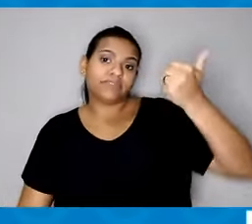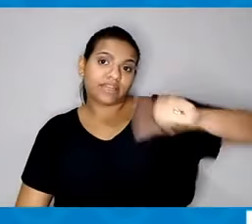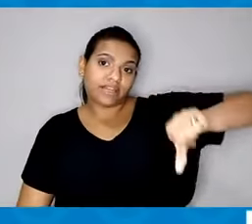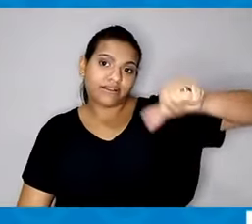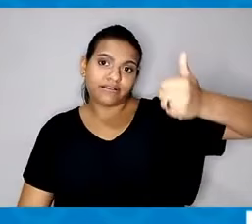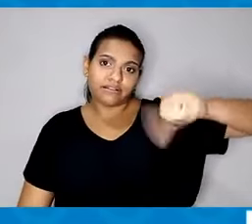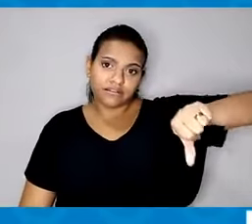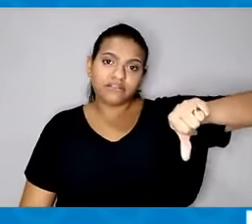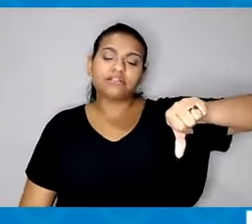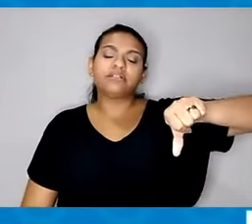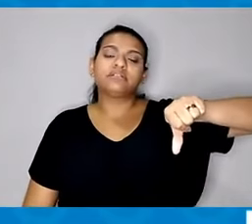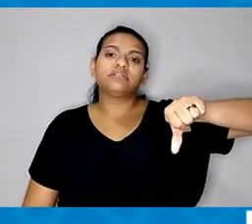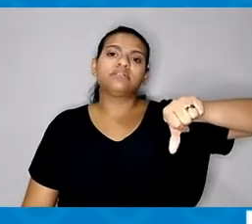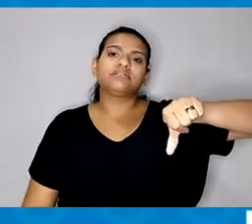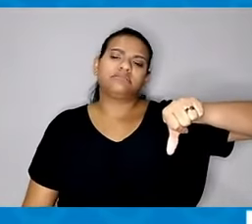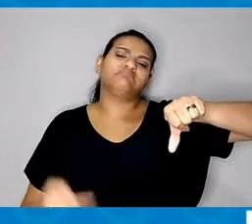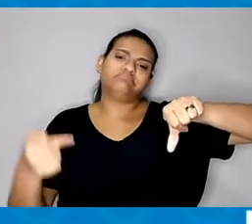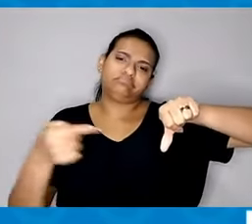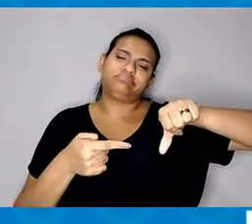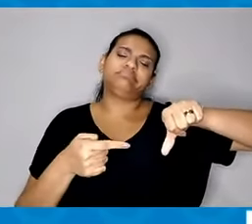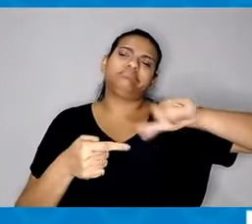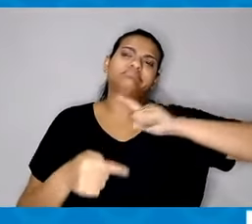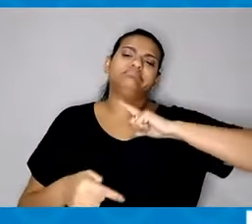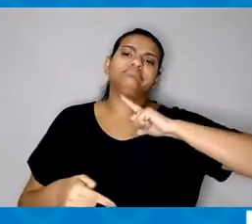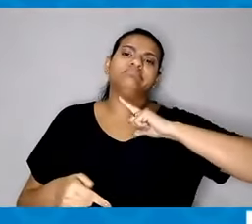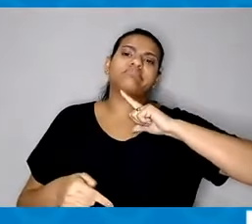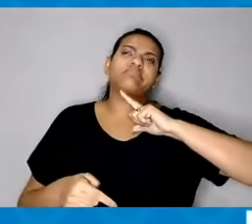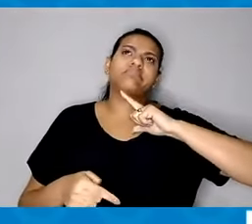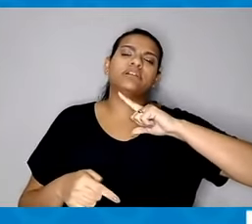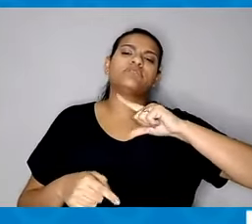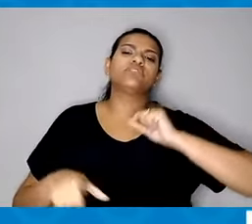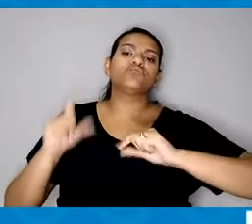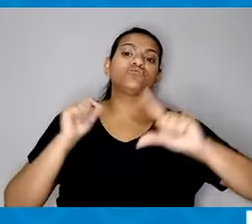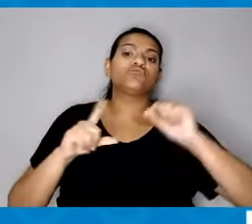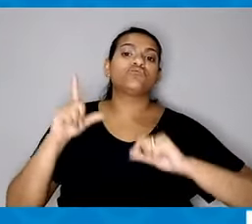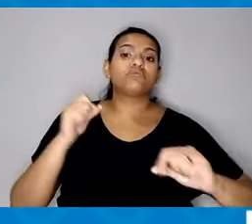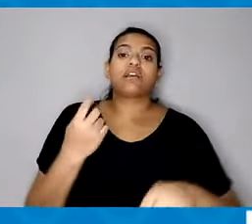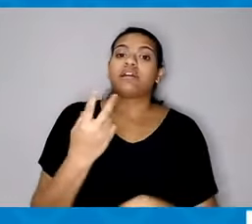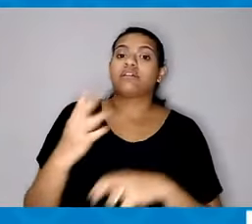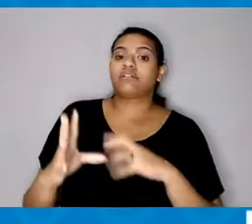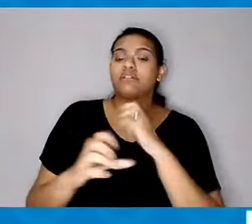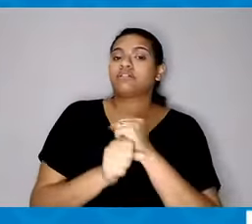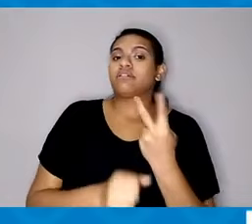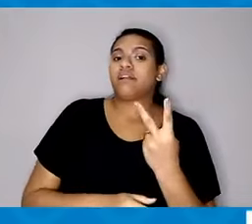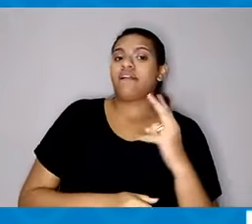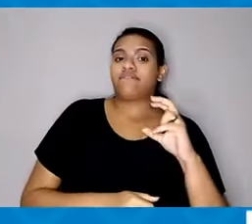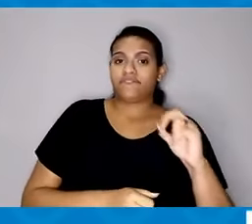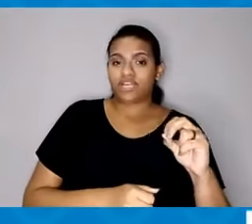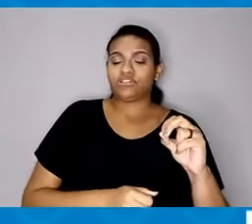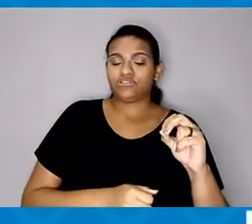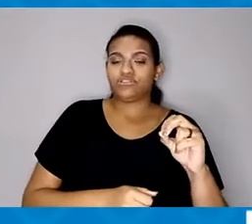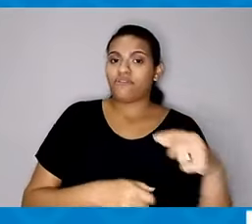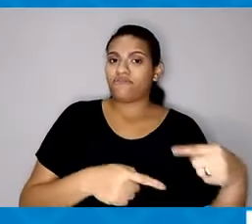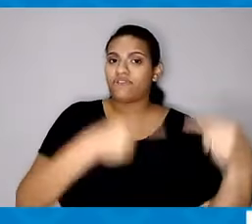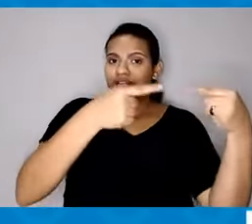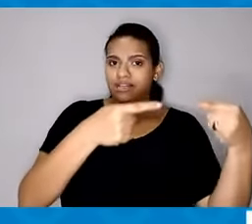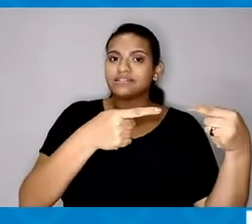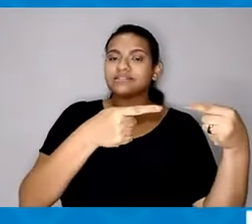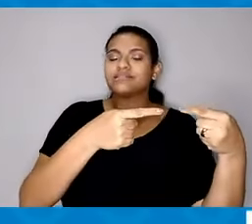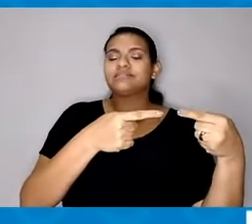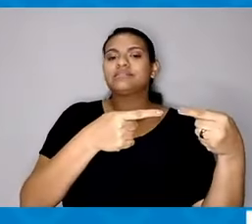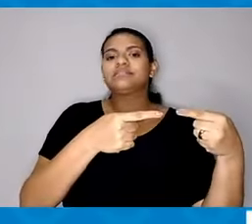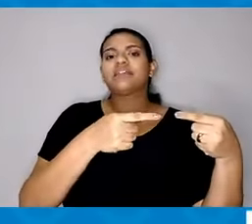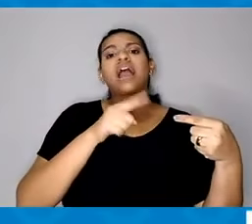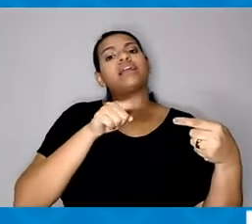E elas serão selecionadas 20 semifinalistas na primeira etapa, e já a partir dessa primeira etapa, os